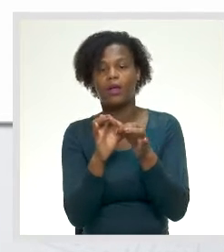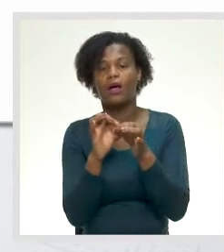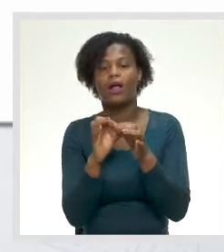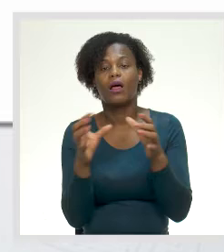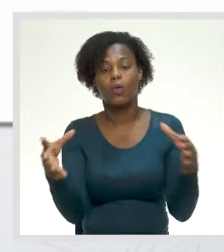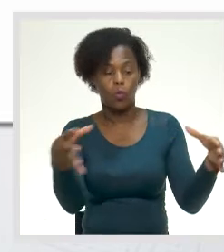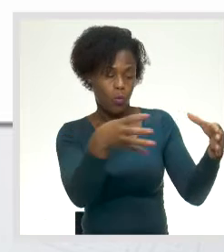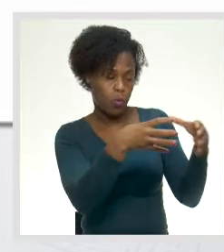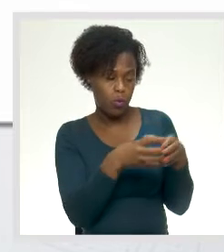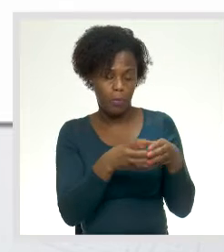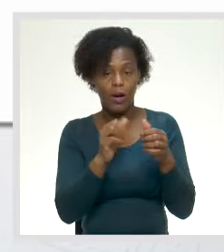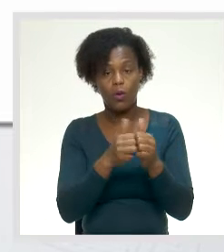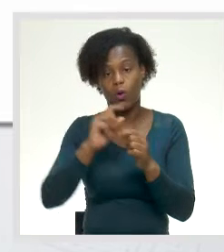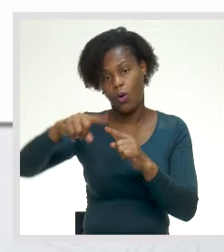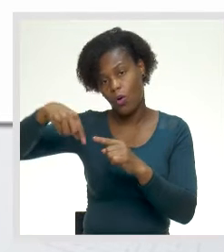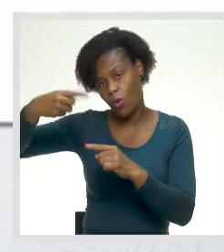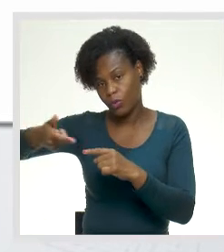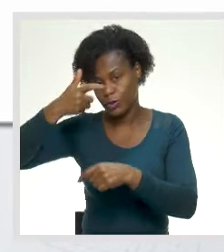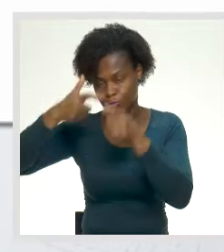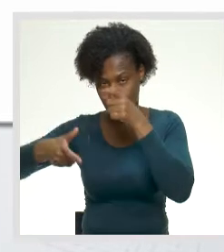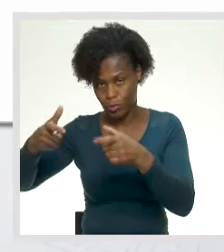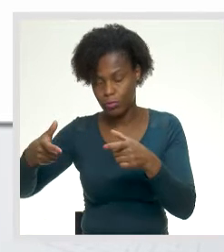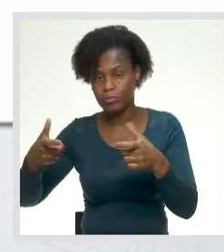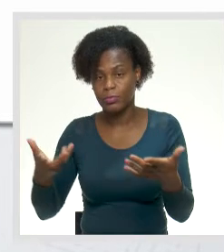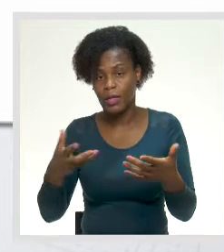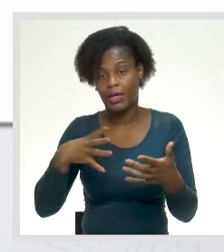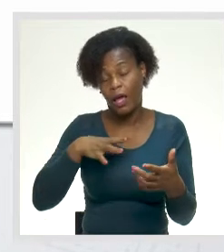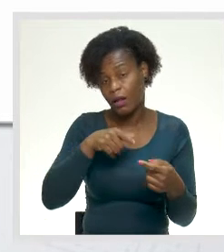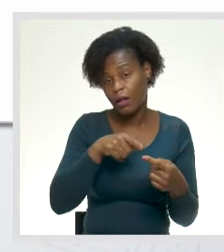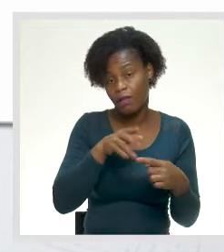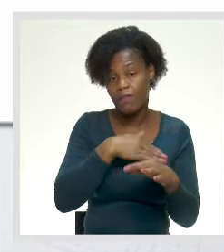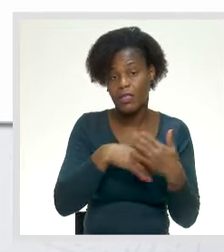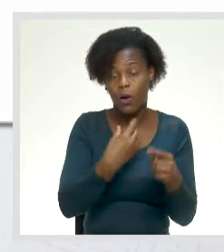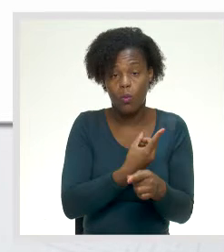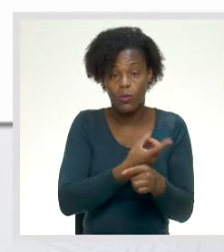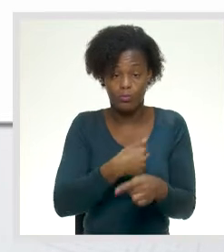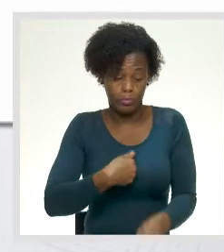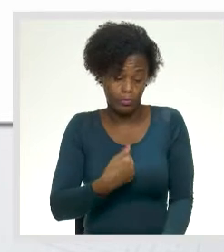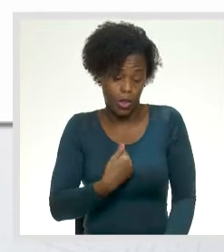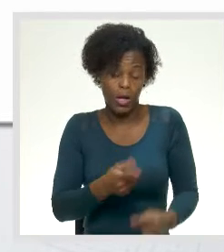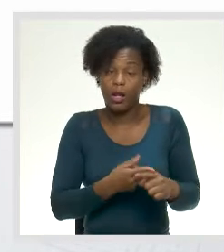e agrupar-se com os outros seres humanos, quer para a realização dos seus